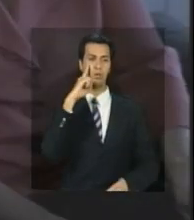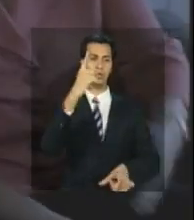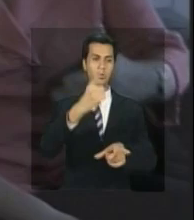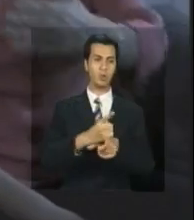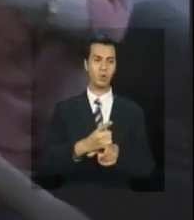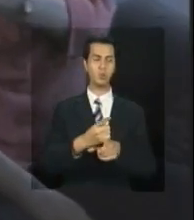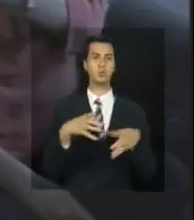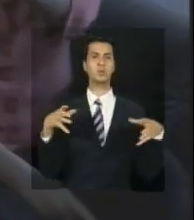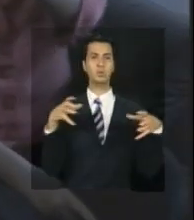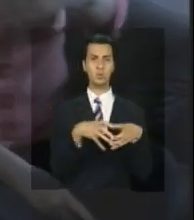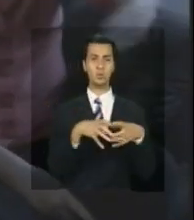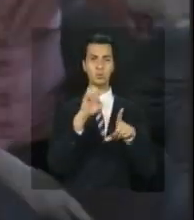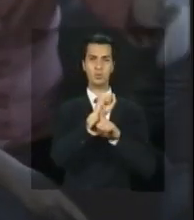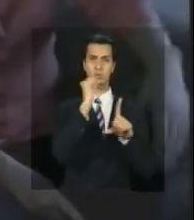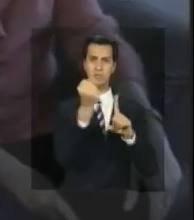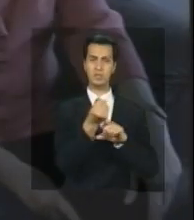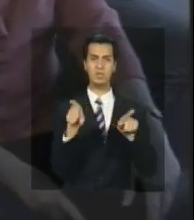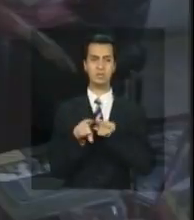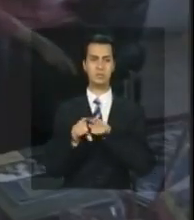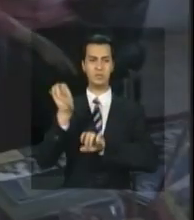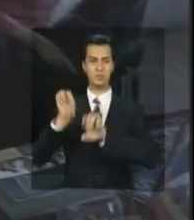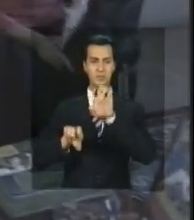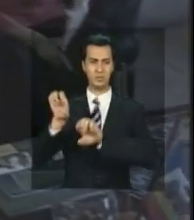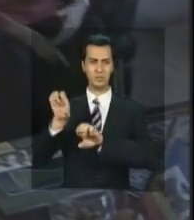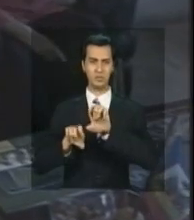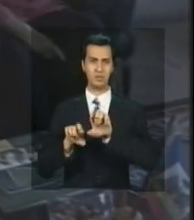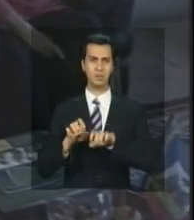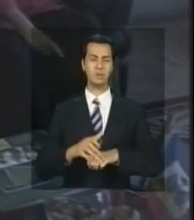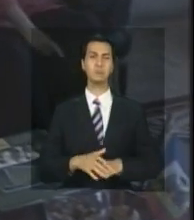e representantes da sociedade civil.